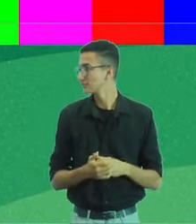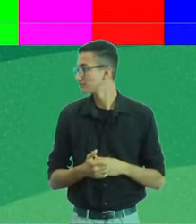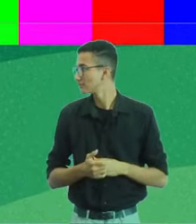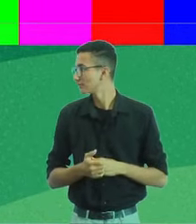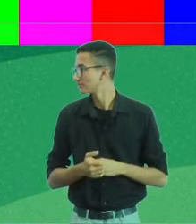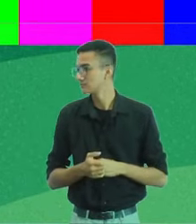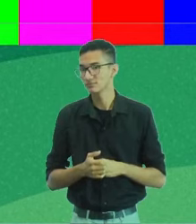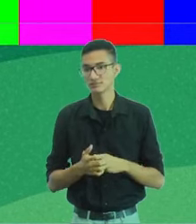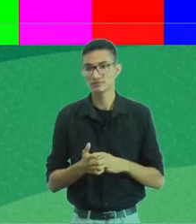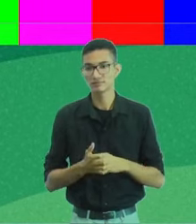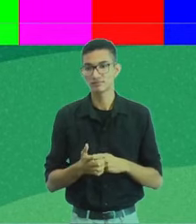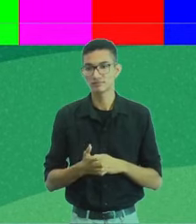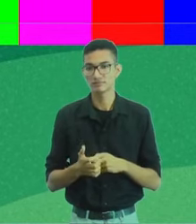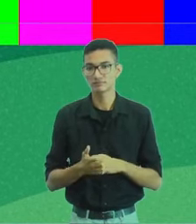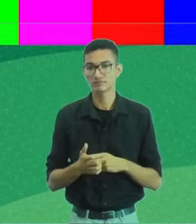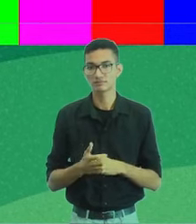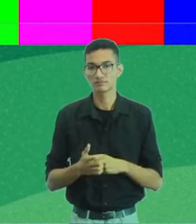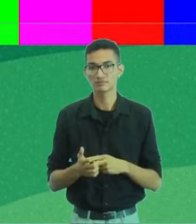alguém